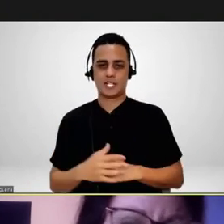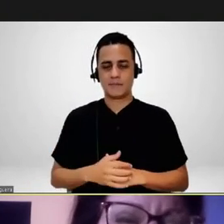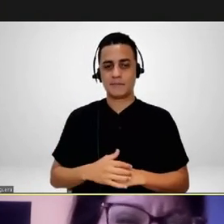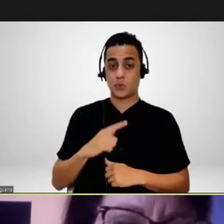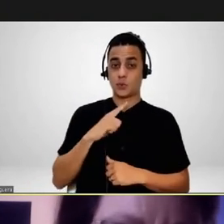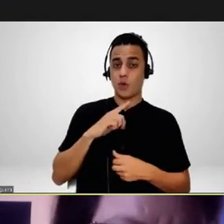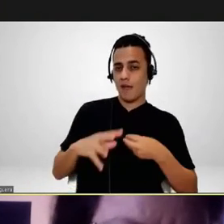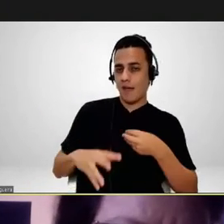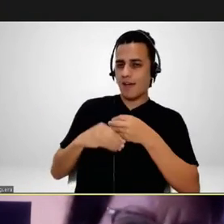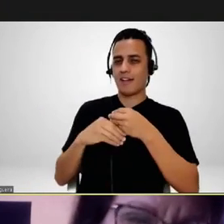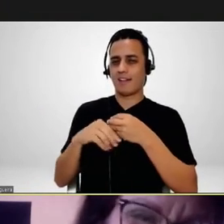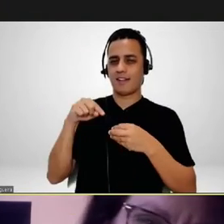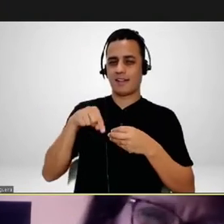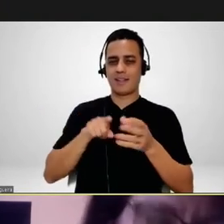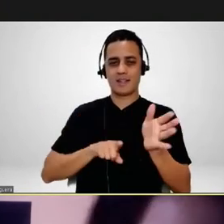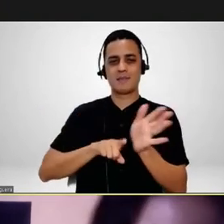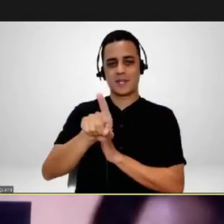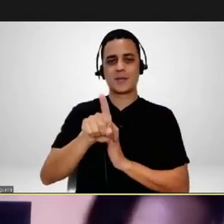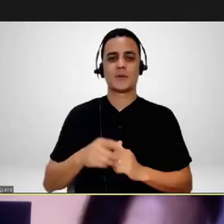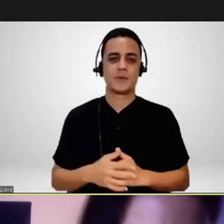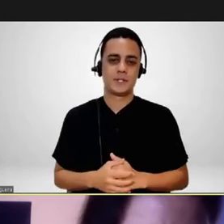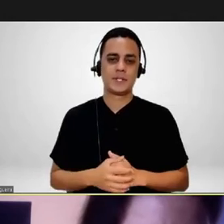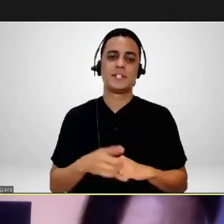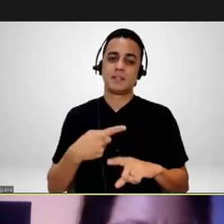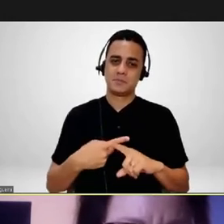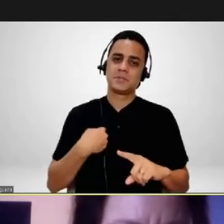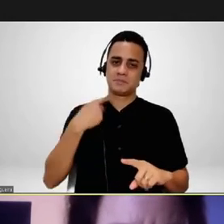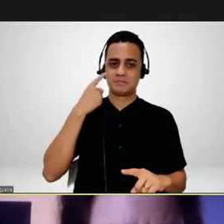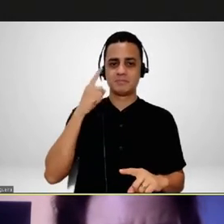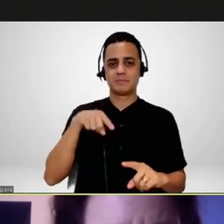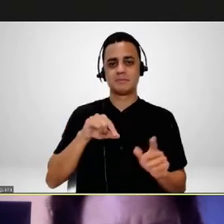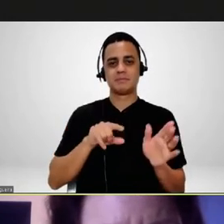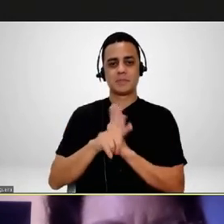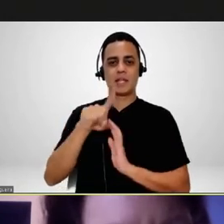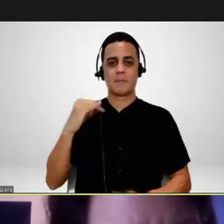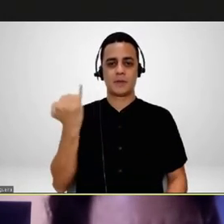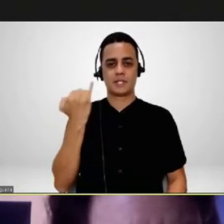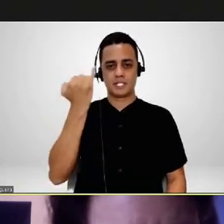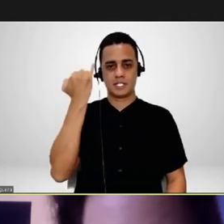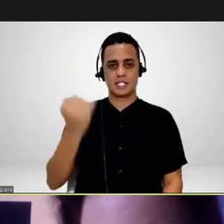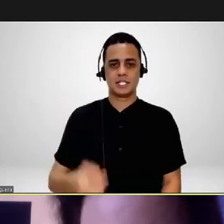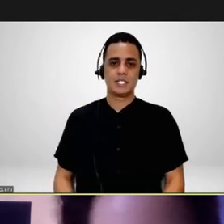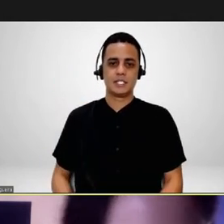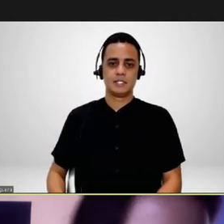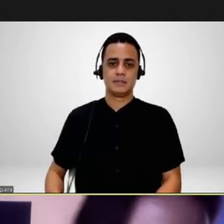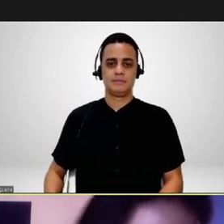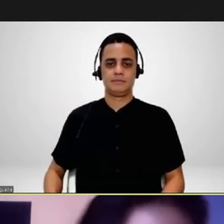colocando algum adendo aqui, porque eu também acho muito importante essa pergunta. Quem que poderia